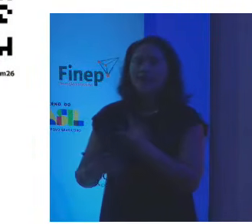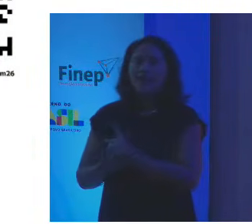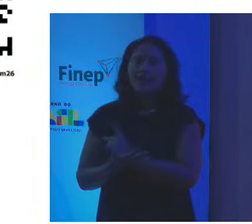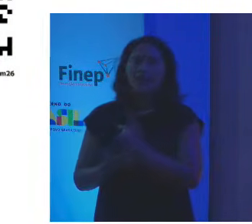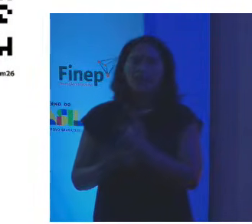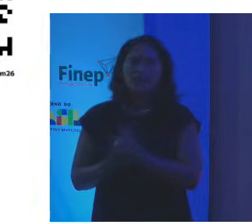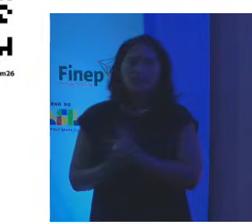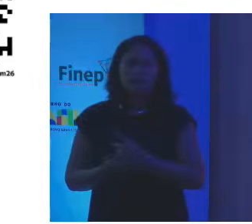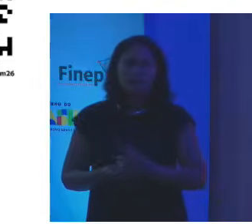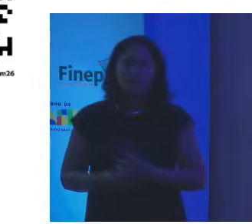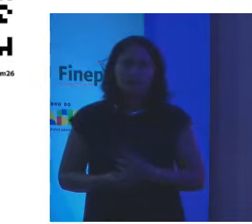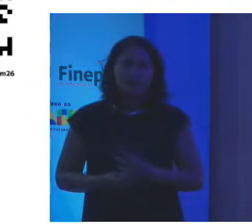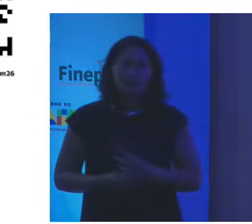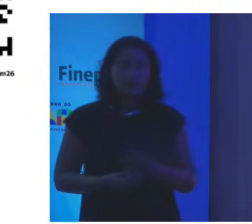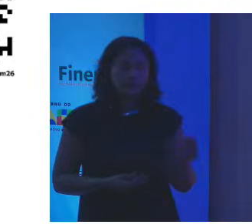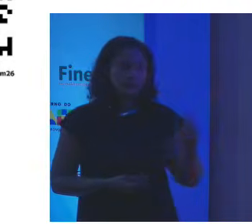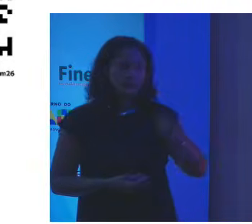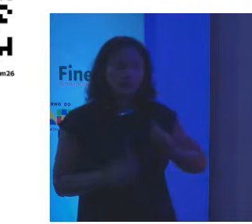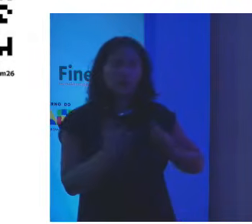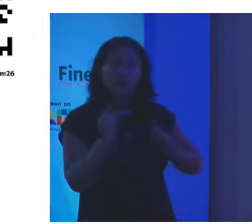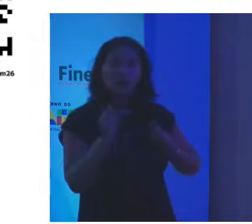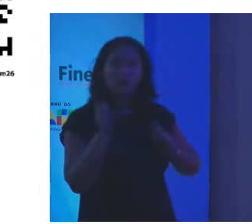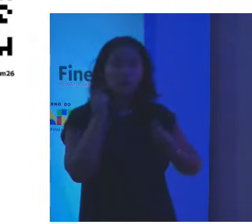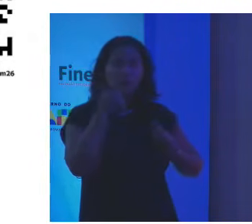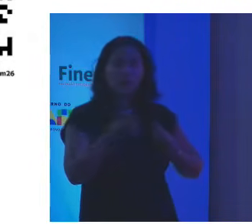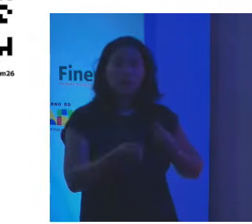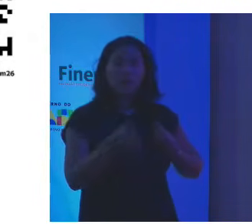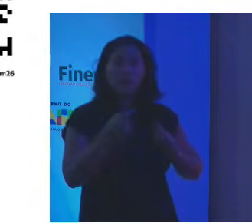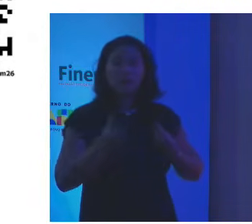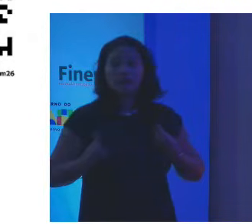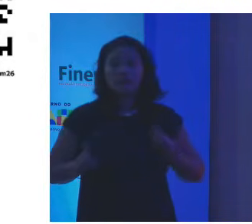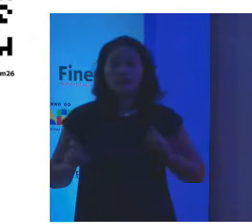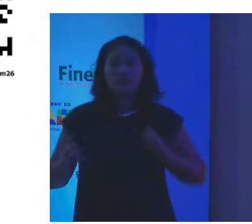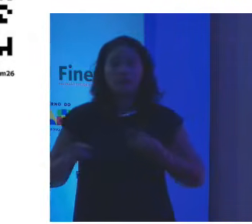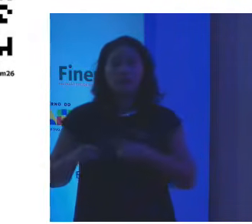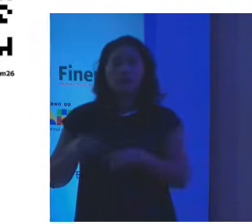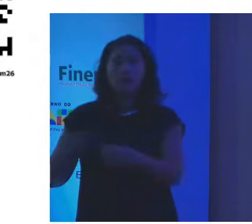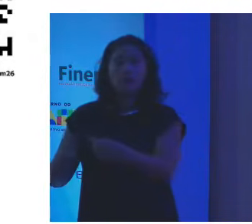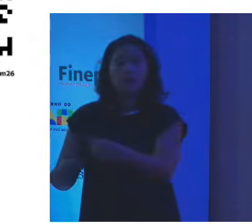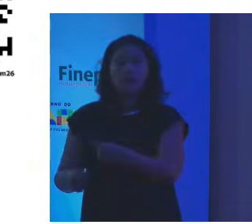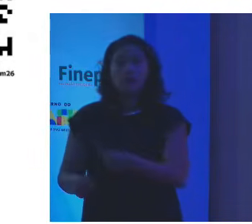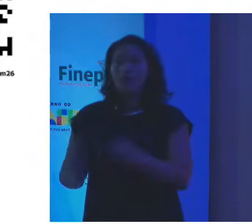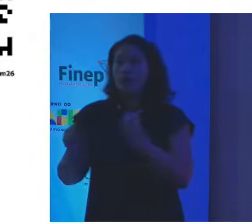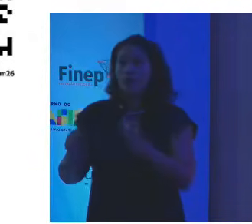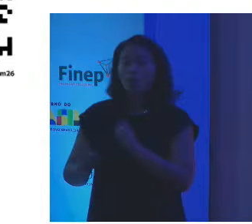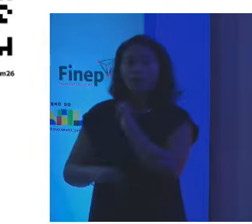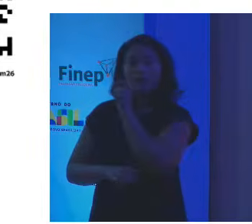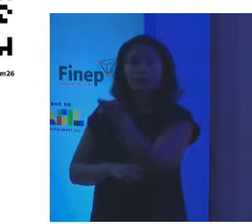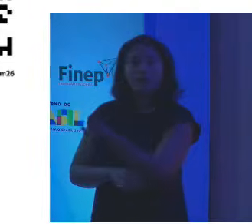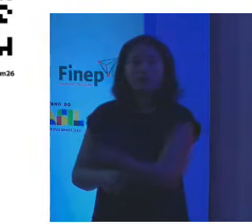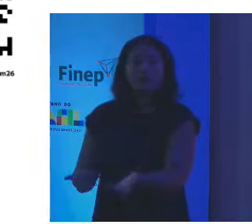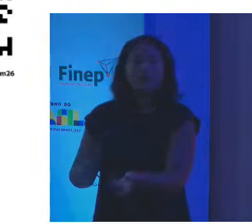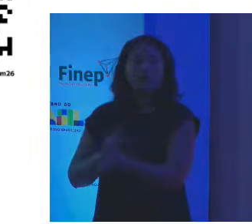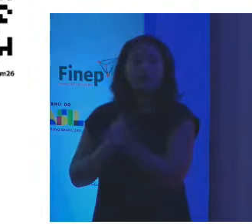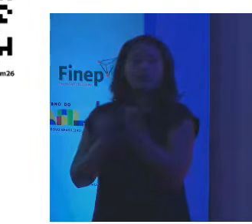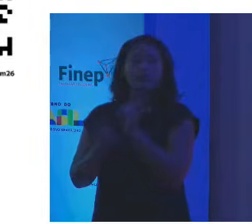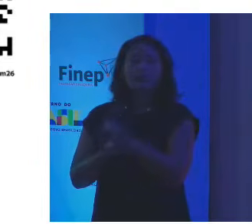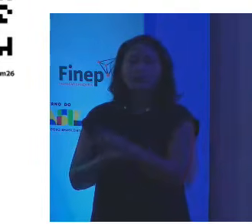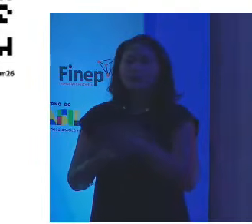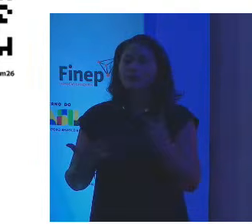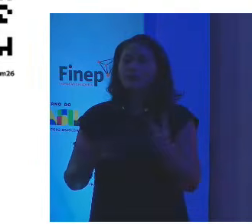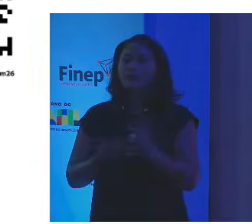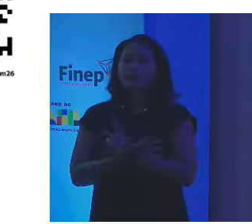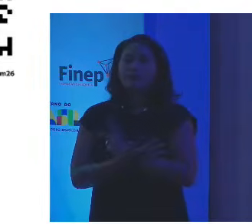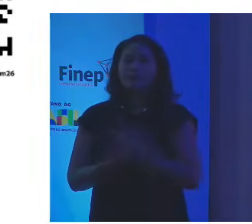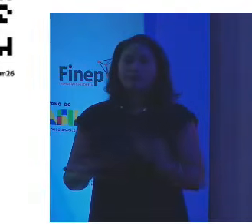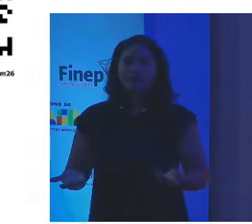errado. A época que o governo me dá dinheiro para eu não pescar é a época que o camarão não está se reproduzindo. E quando eu posso pescar é quando ele está se reproduzindo. Então, está tudo